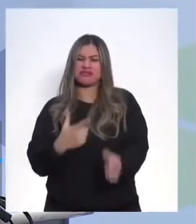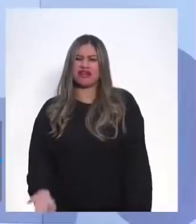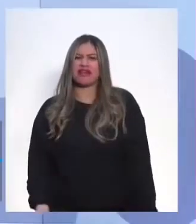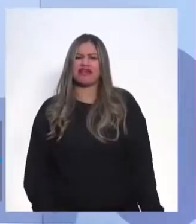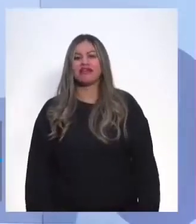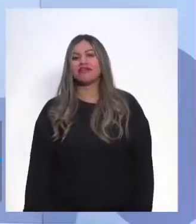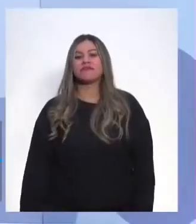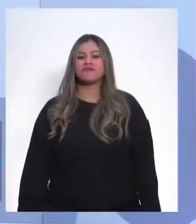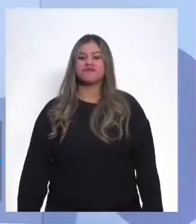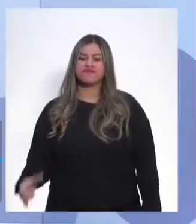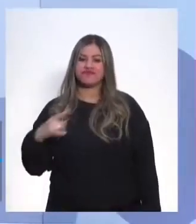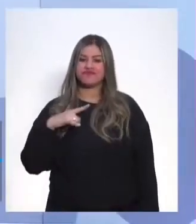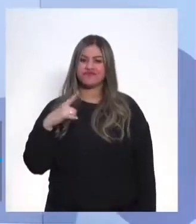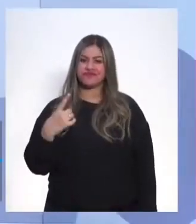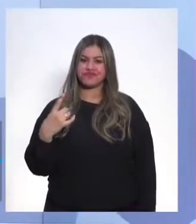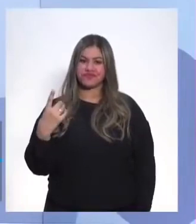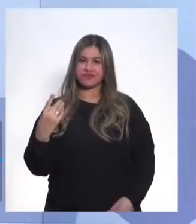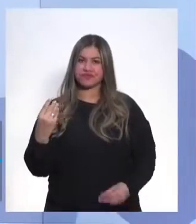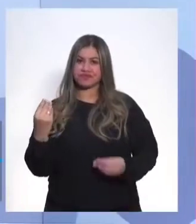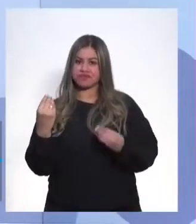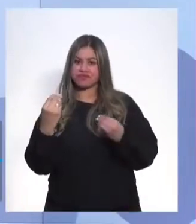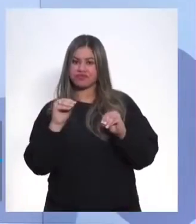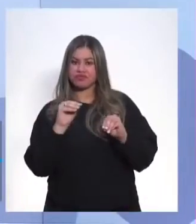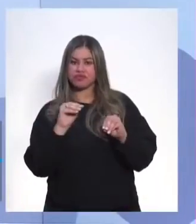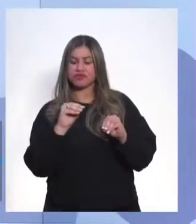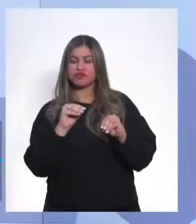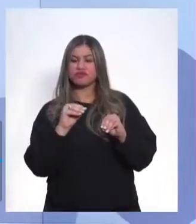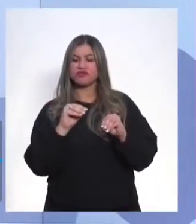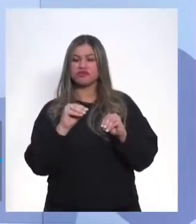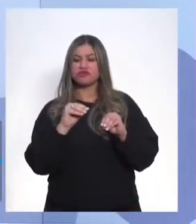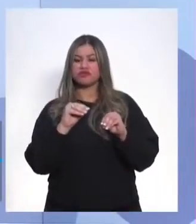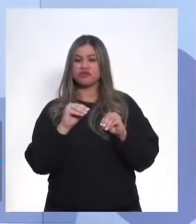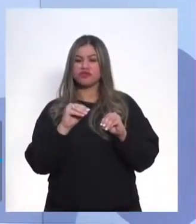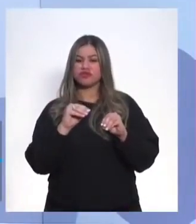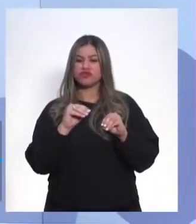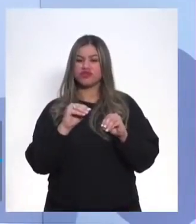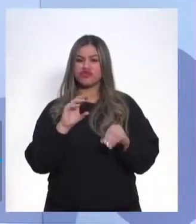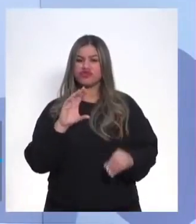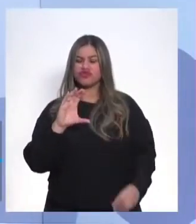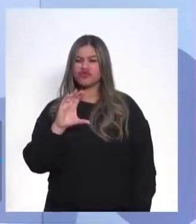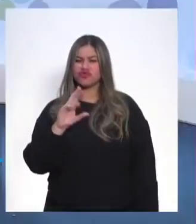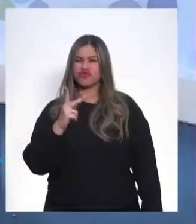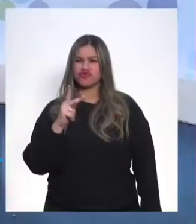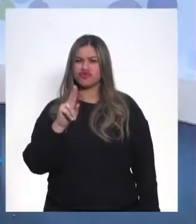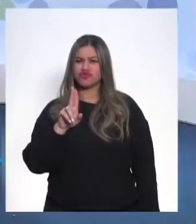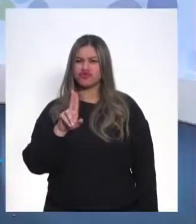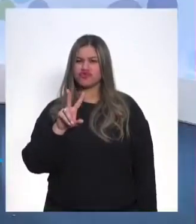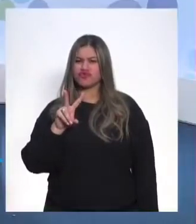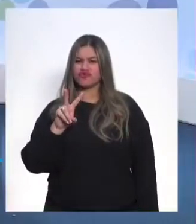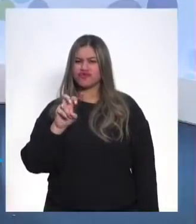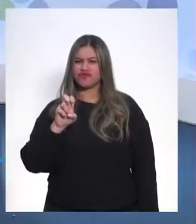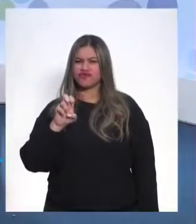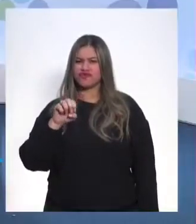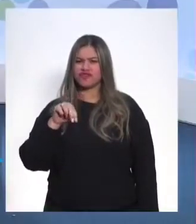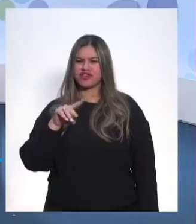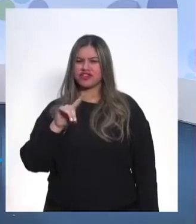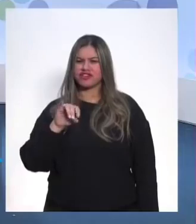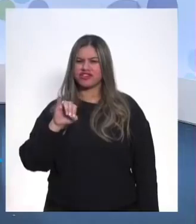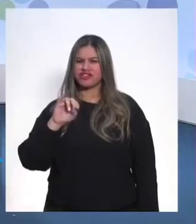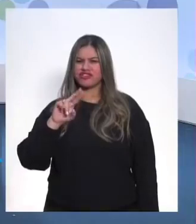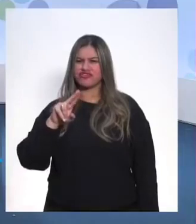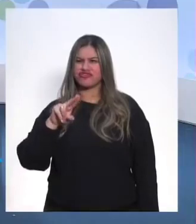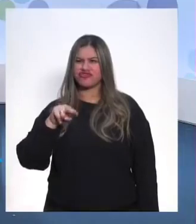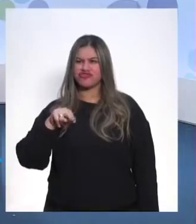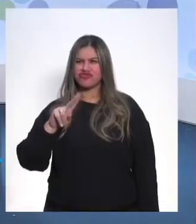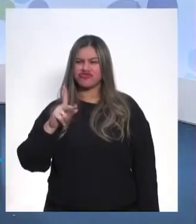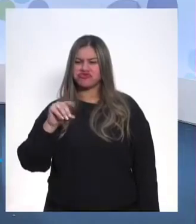uma que colocou aqui, mas eu não entendi. É a O que procleonice. ela Ela colocou? colocou chuvendinho. Chuvendinho? Chuvendinho. Essa é nova. Essa eu O nunca que